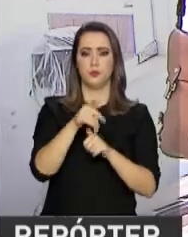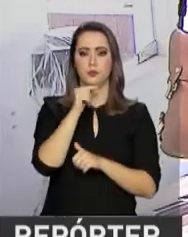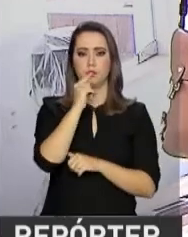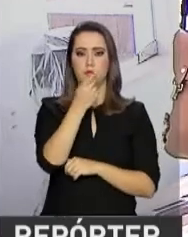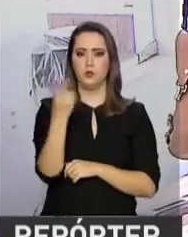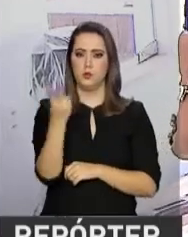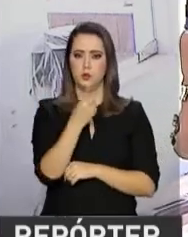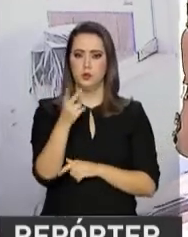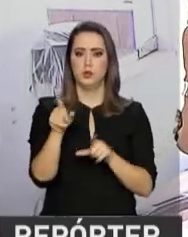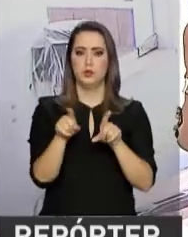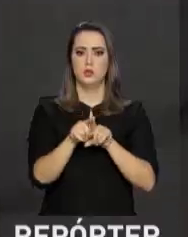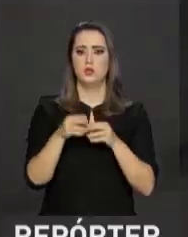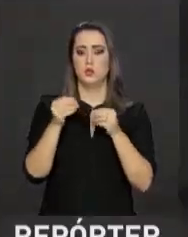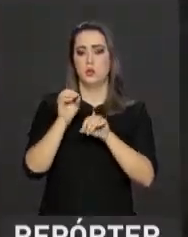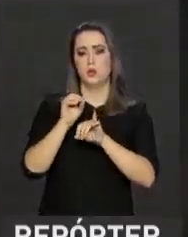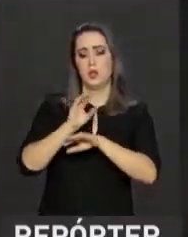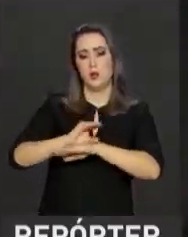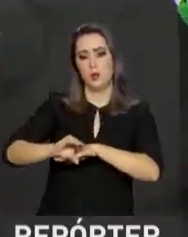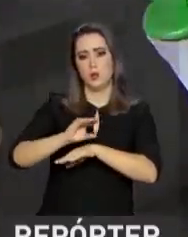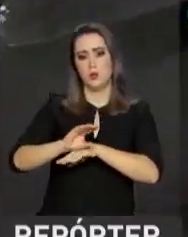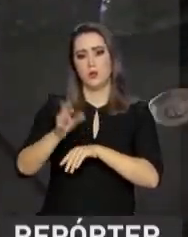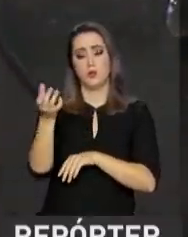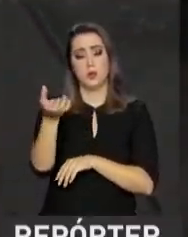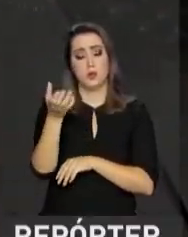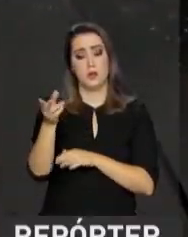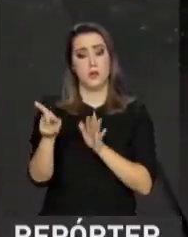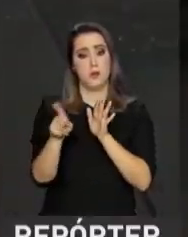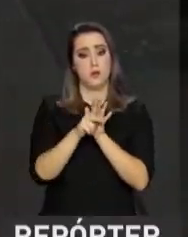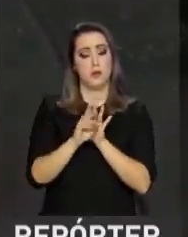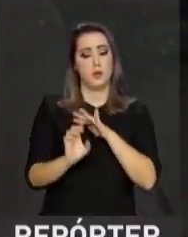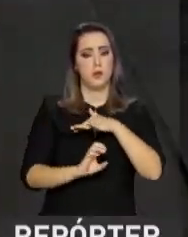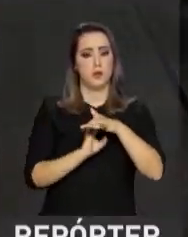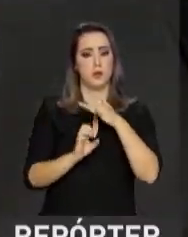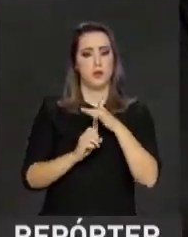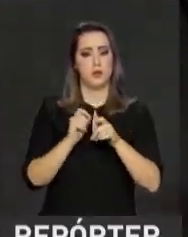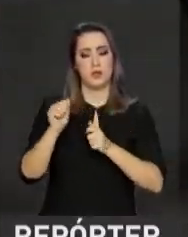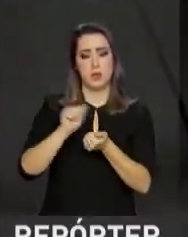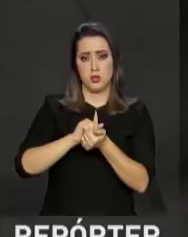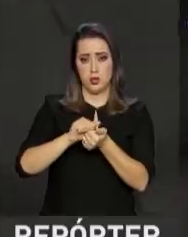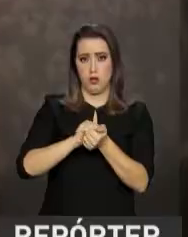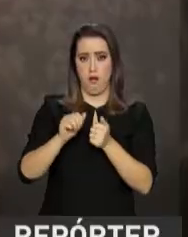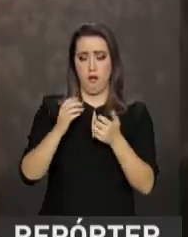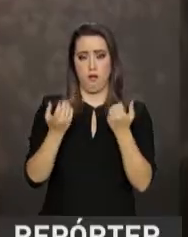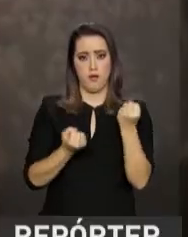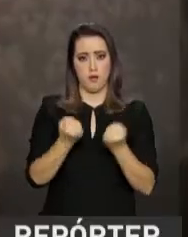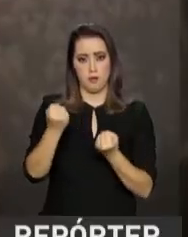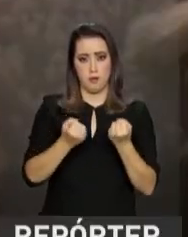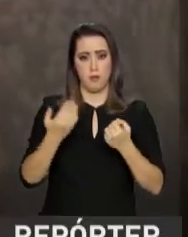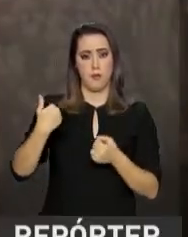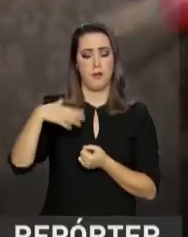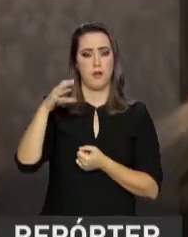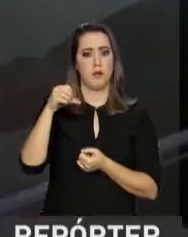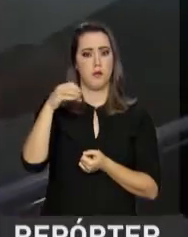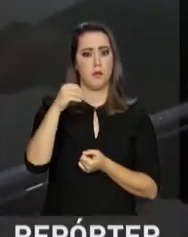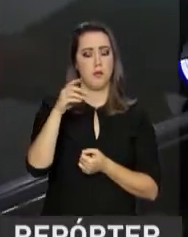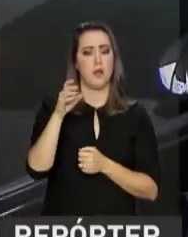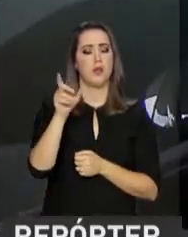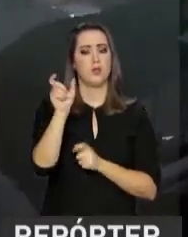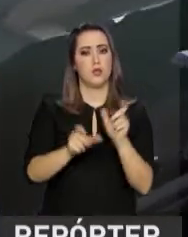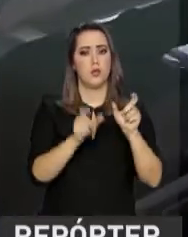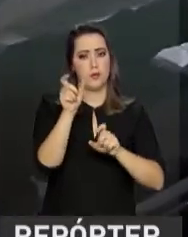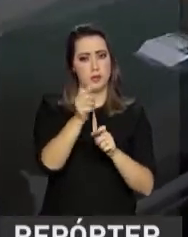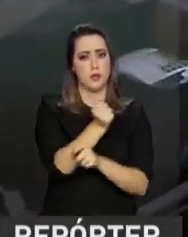goe holanda também dão cursos para quem quer abrir a sua própria empresa de lavagem de carro mais de 90 alunos que já